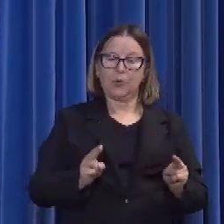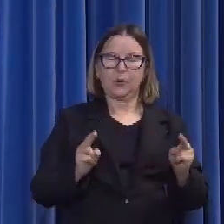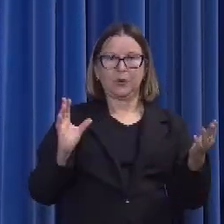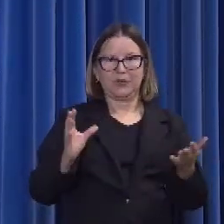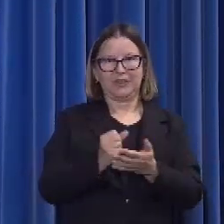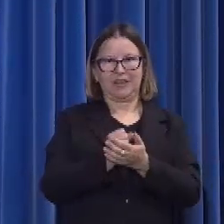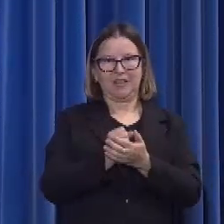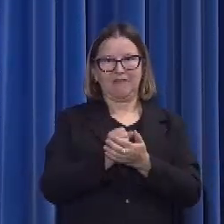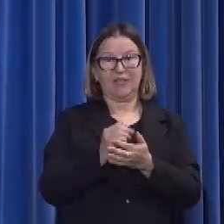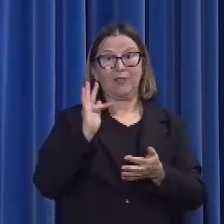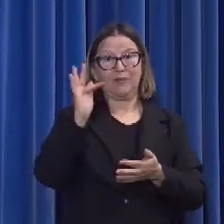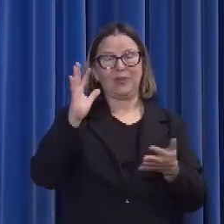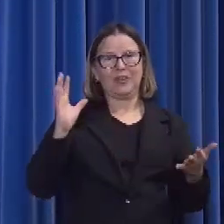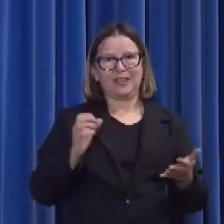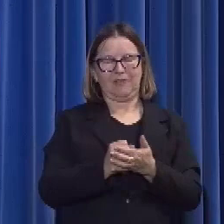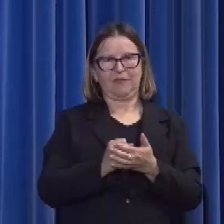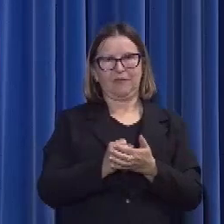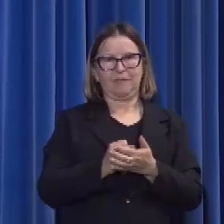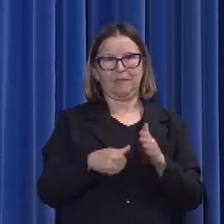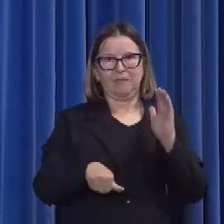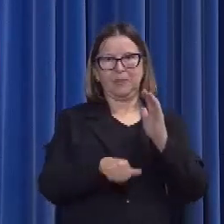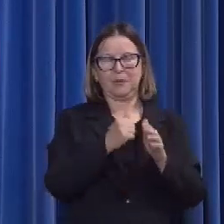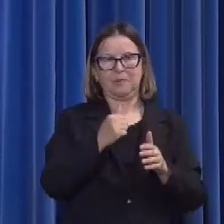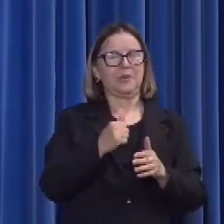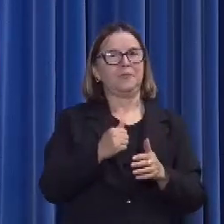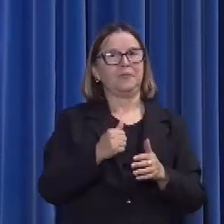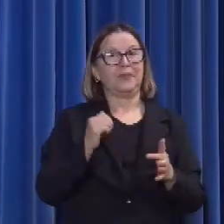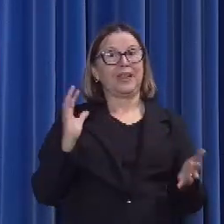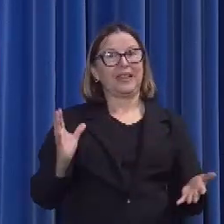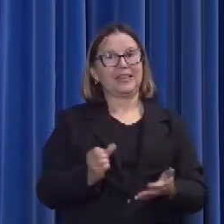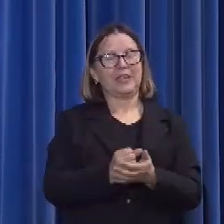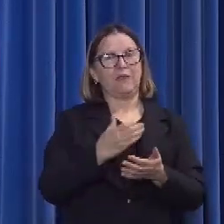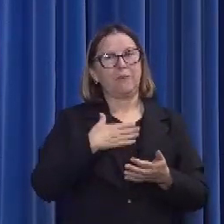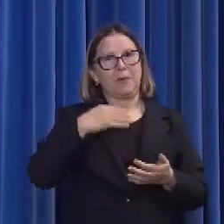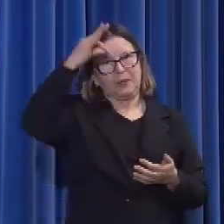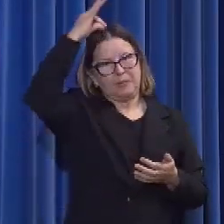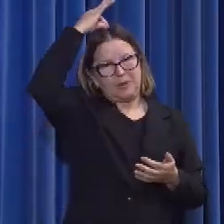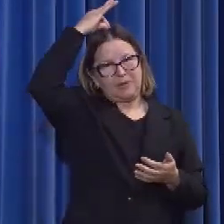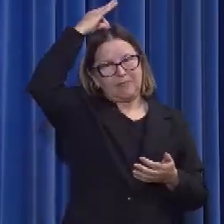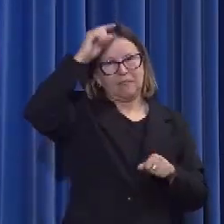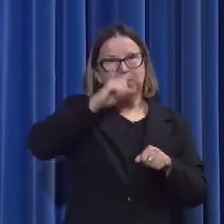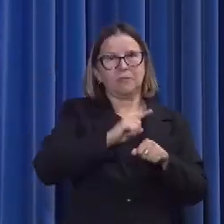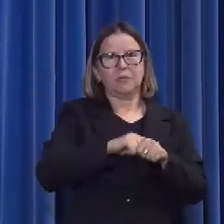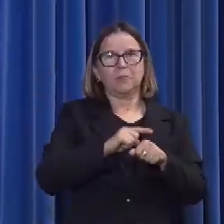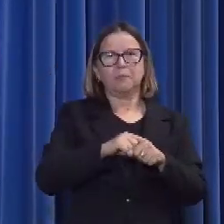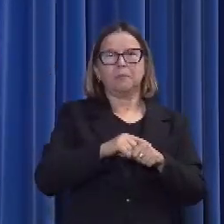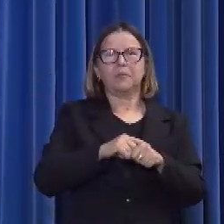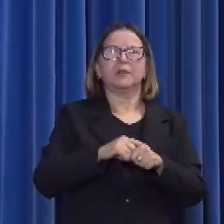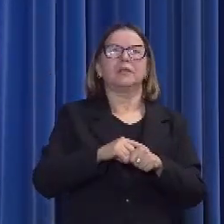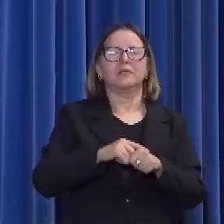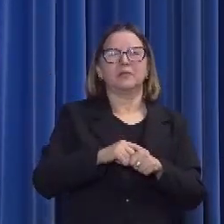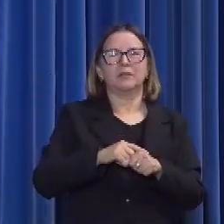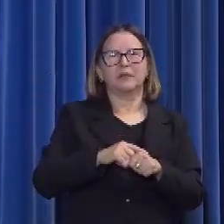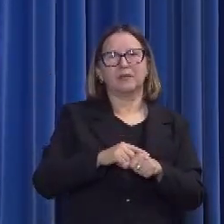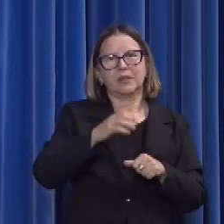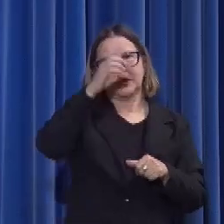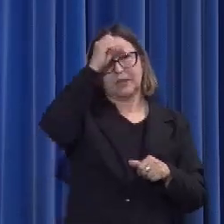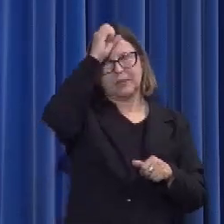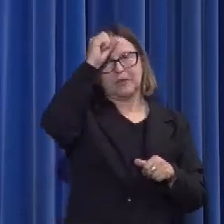salvo. Eu fui salvo no meu espírito quando eu ouvi o Evangelho, clamei a Deus por misericórdia, o